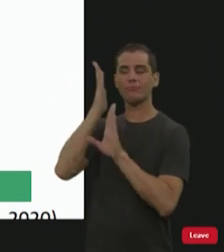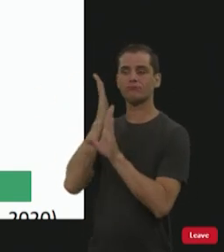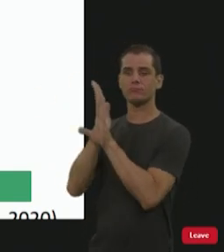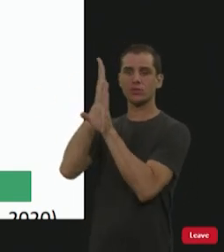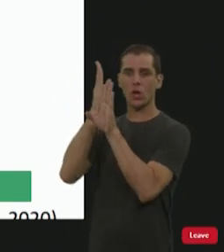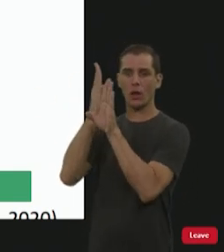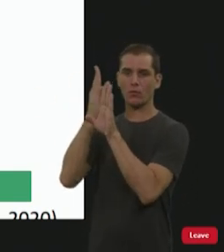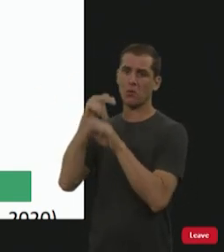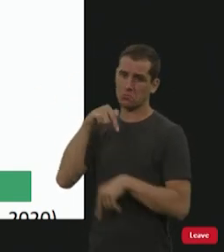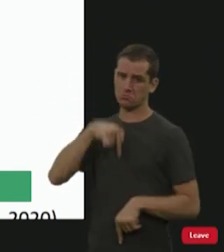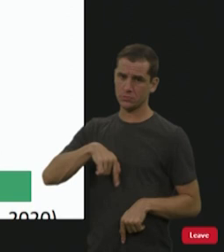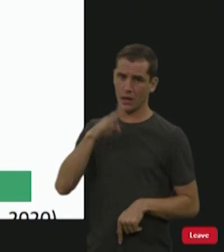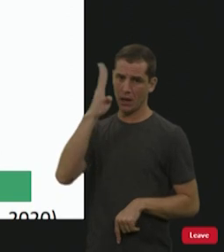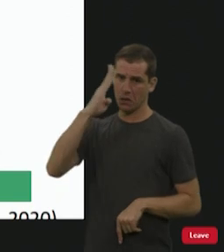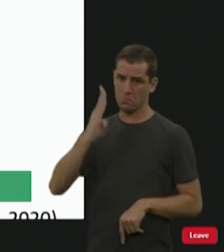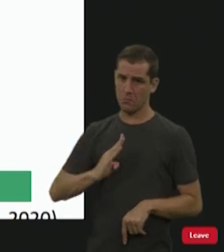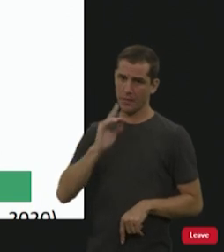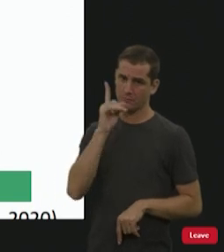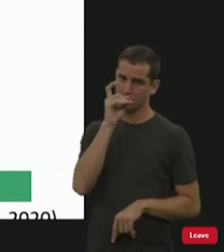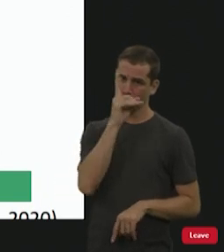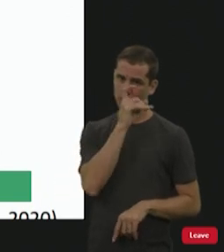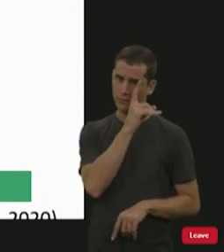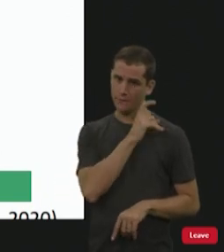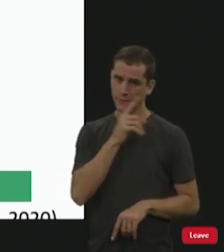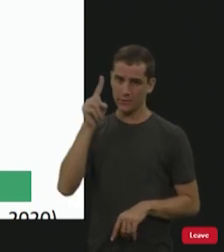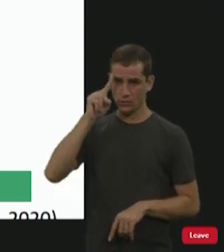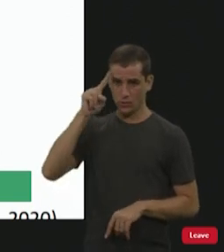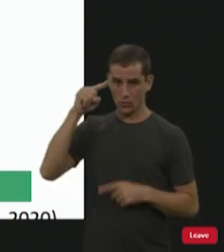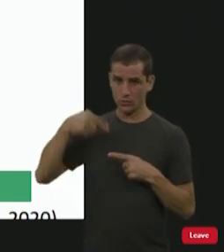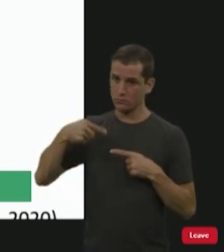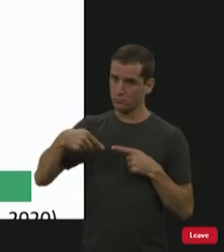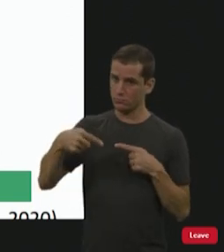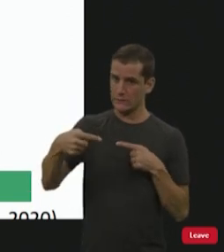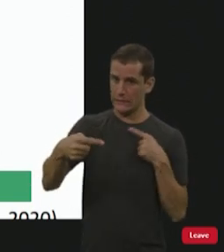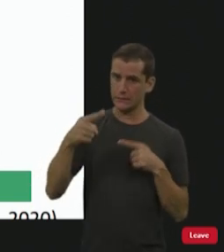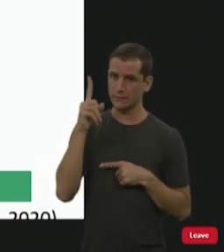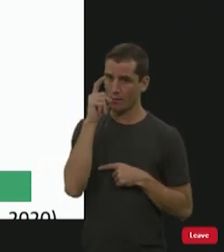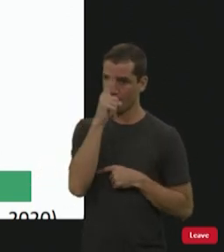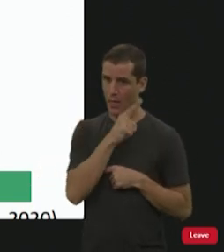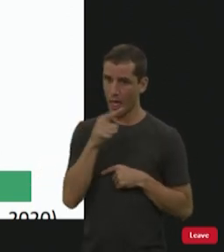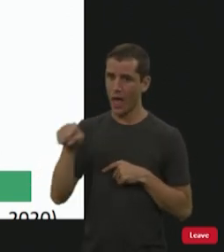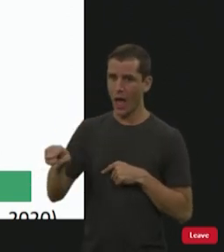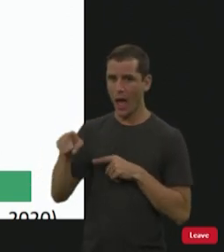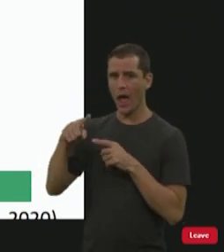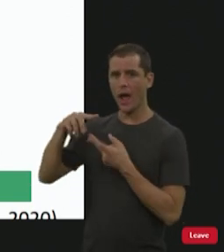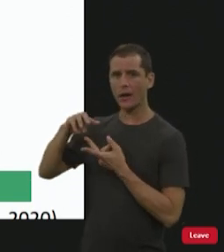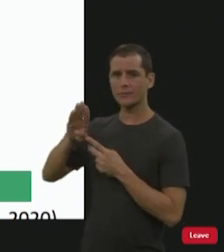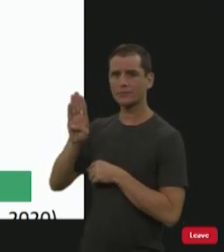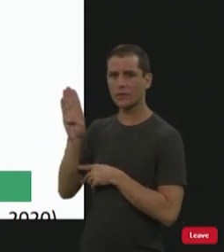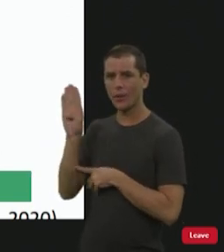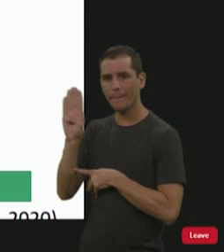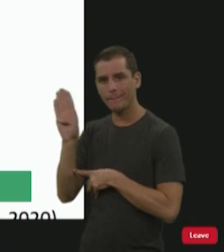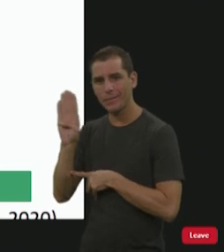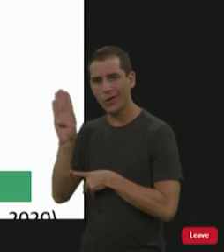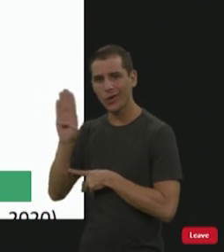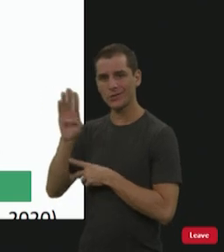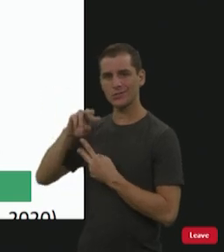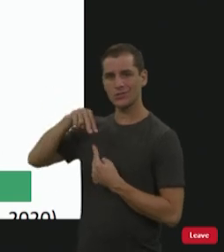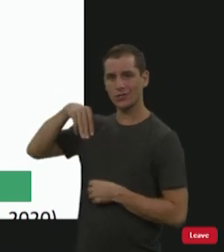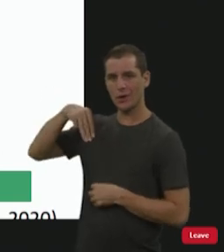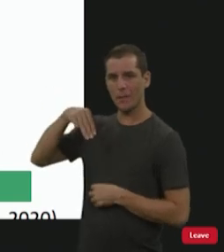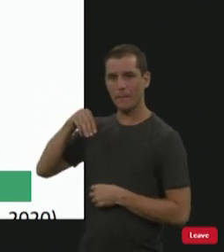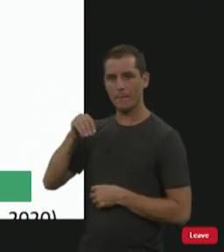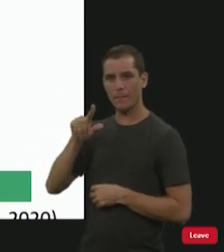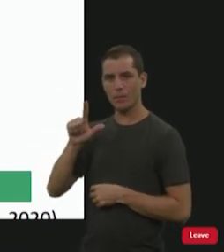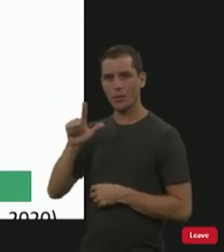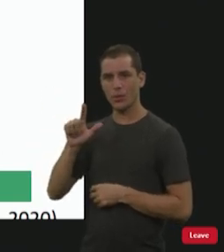para os cuidados e o cotidiano. E, nesse século, com o avanço da biologia molecular, descobertas de mecanismos genéticos, inclusive aqui